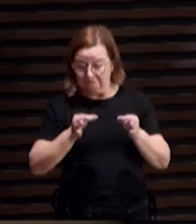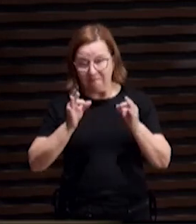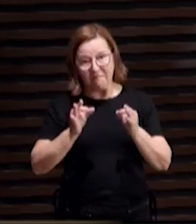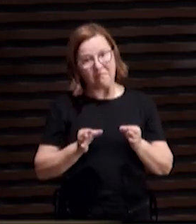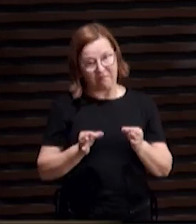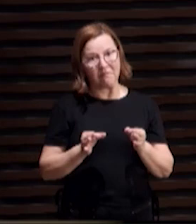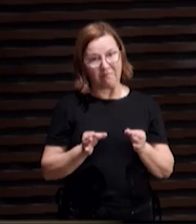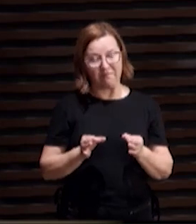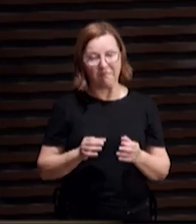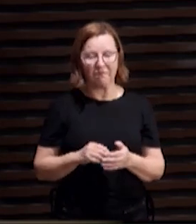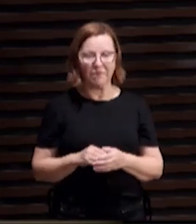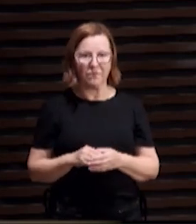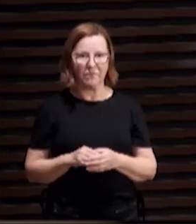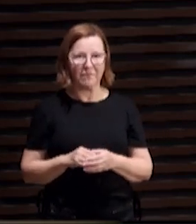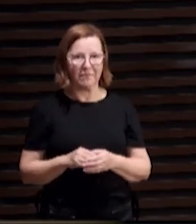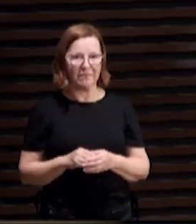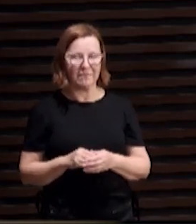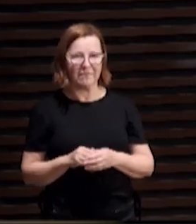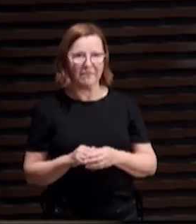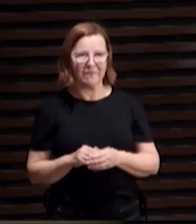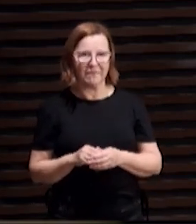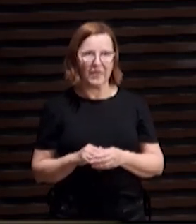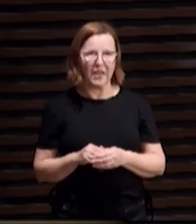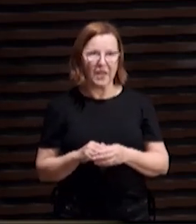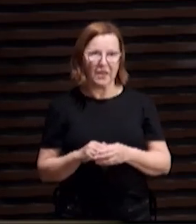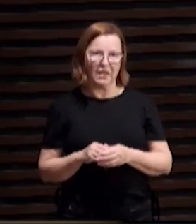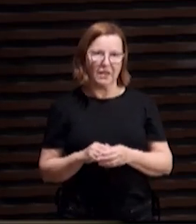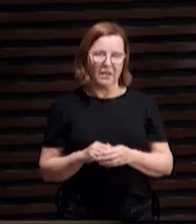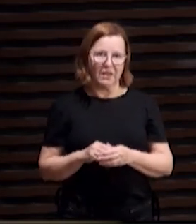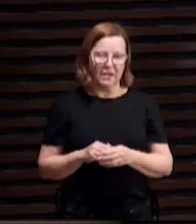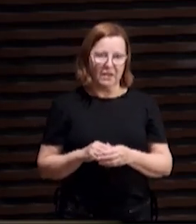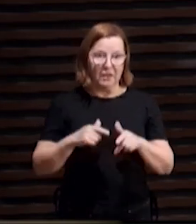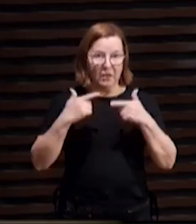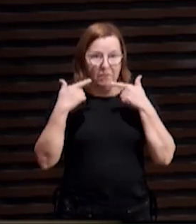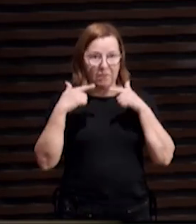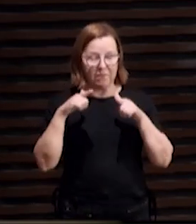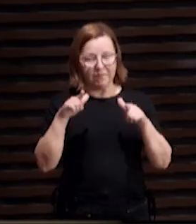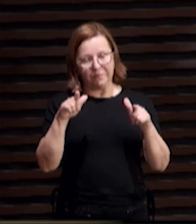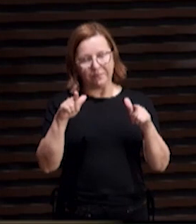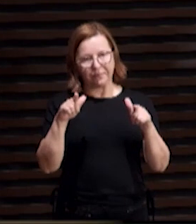é o Machado de Assis, é uma linguagem